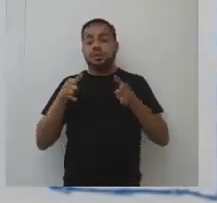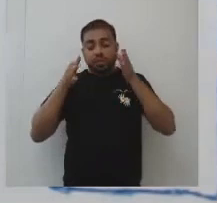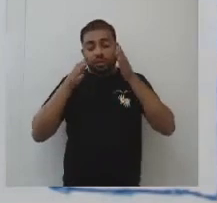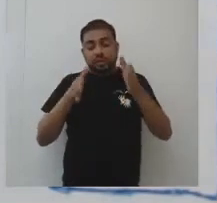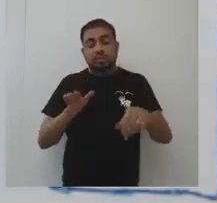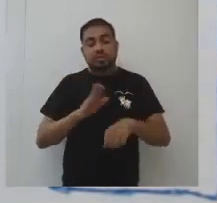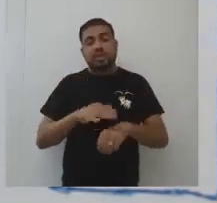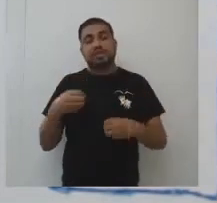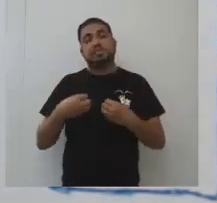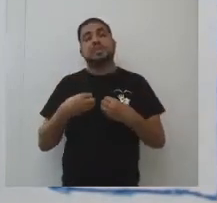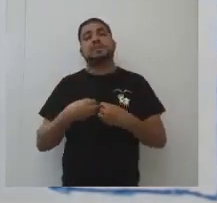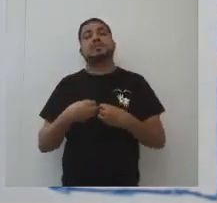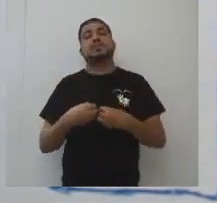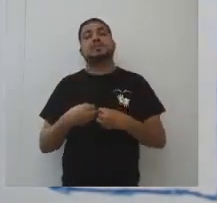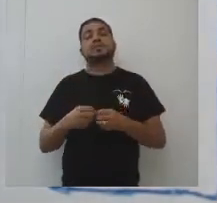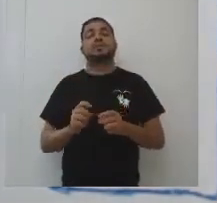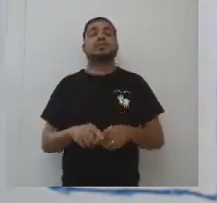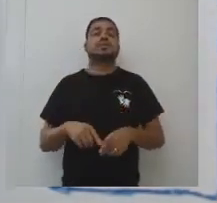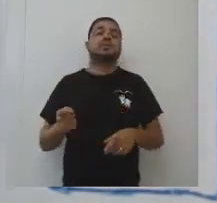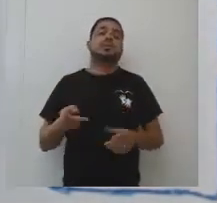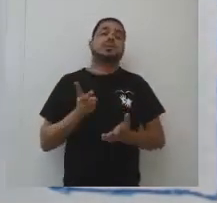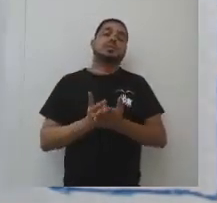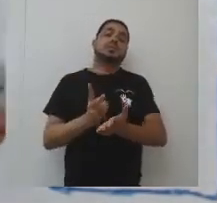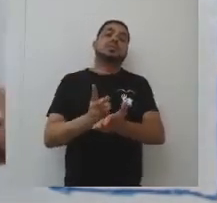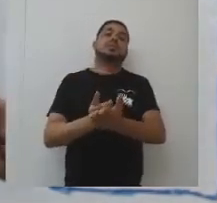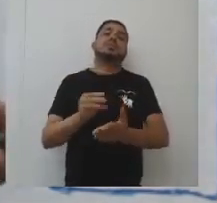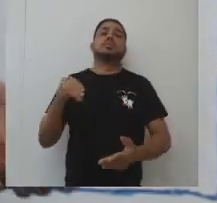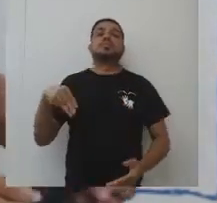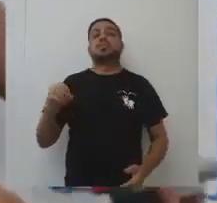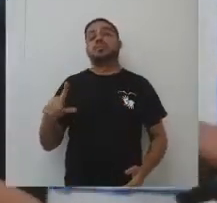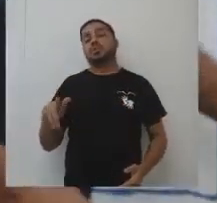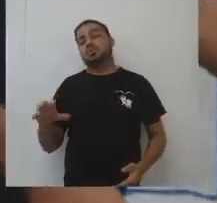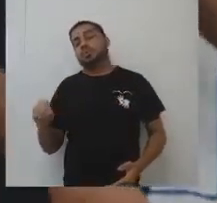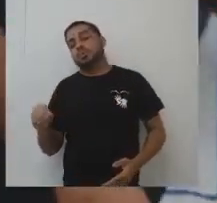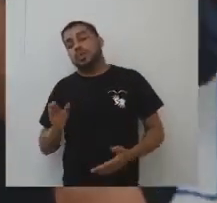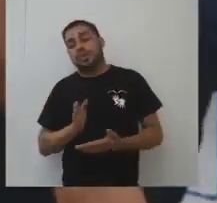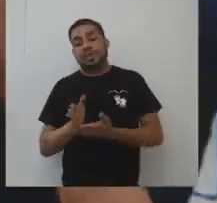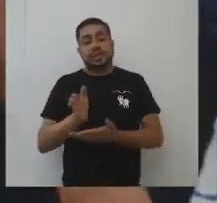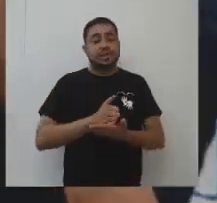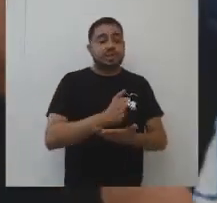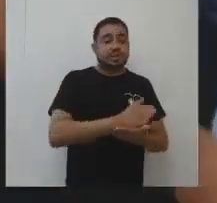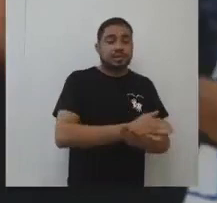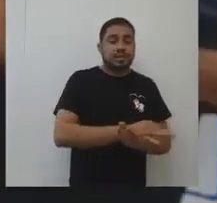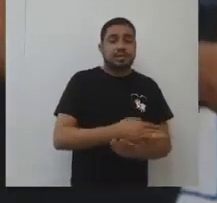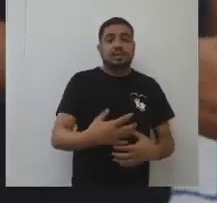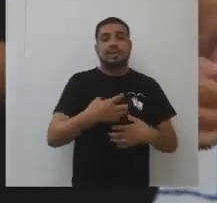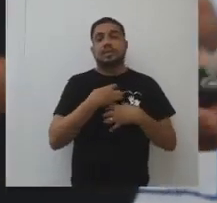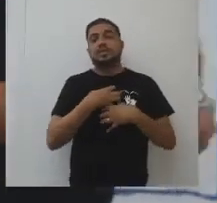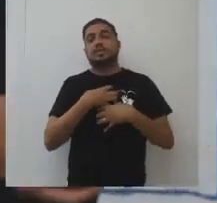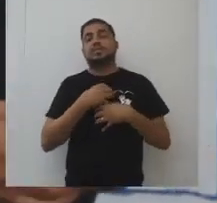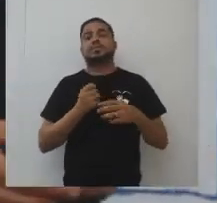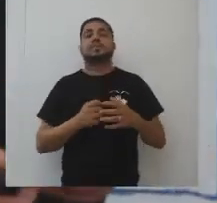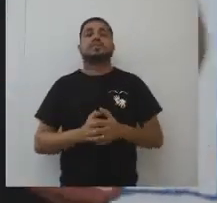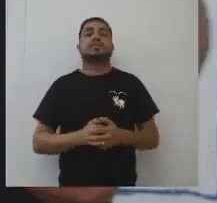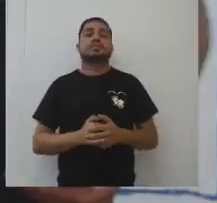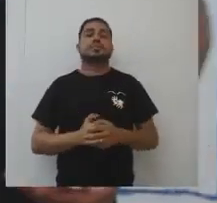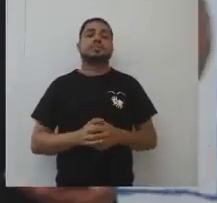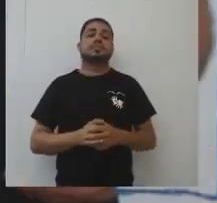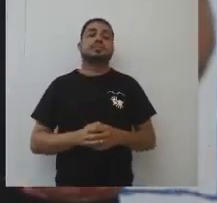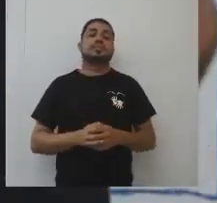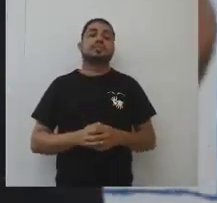mais próxima. Aqui não. O campo elétrico é constante em módulo, em direção e em sentido. Muito bem.